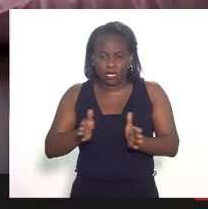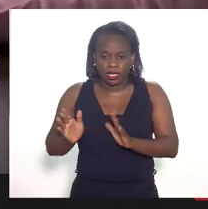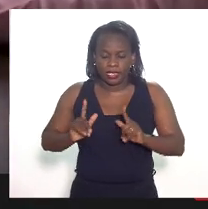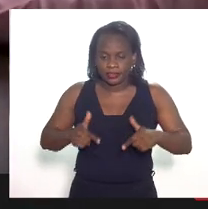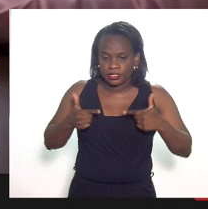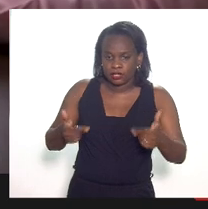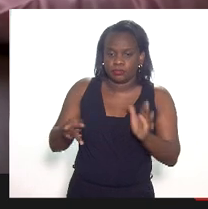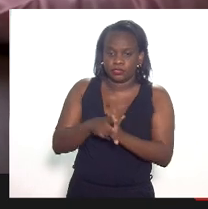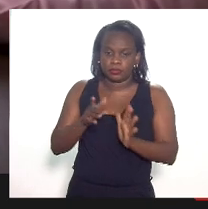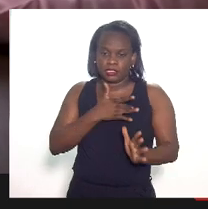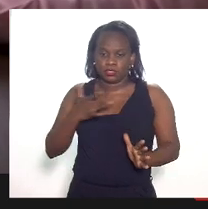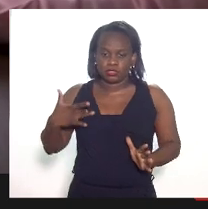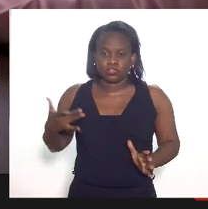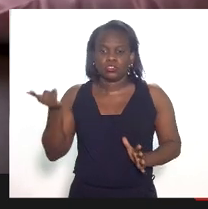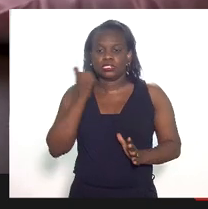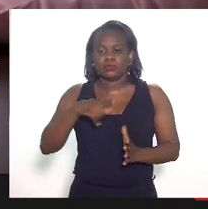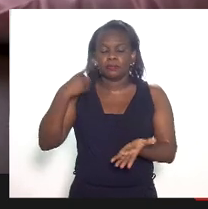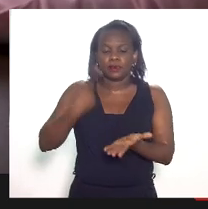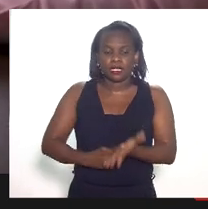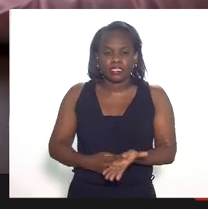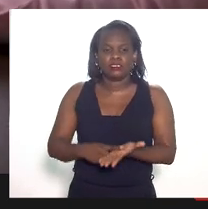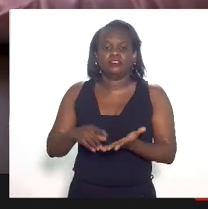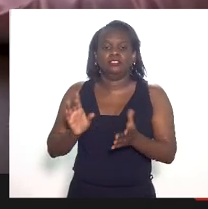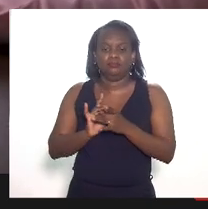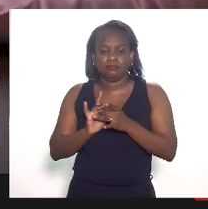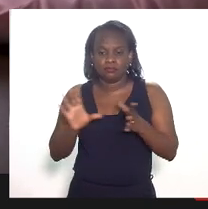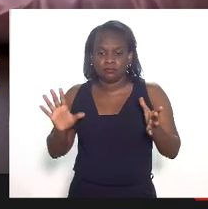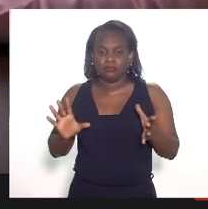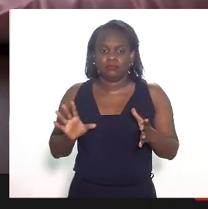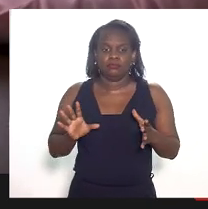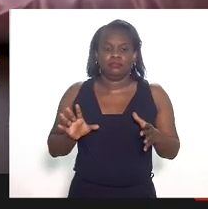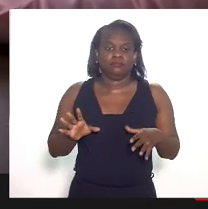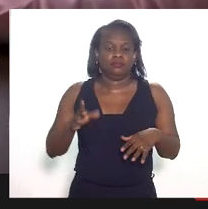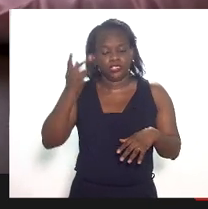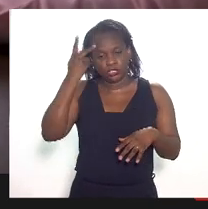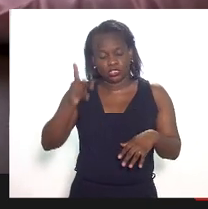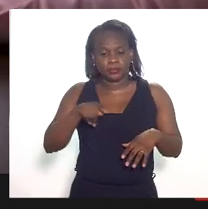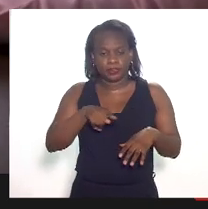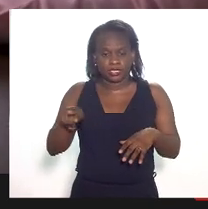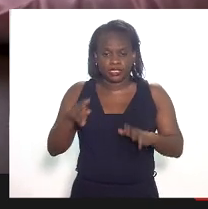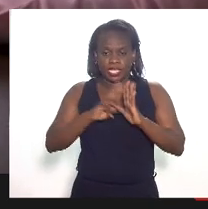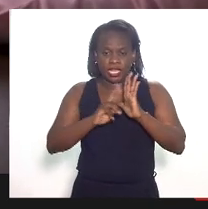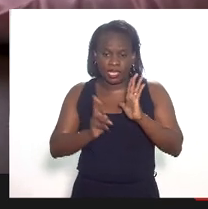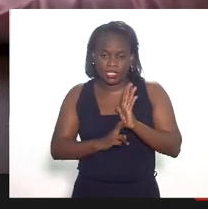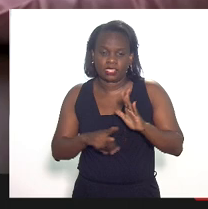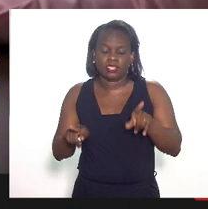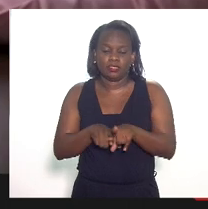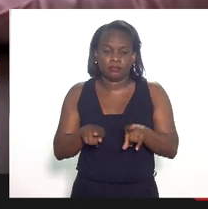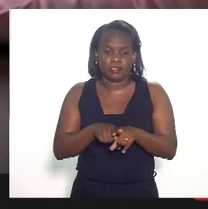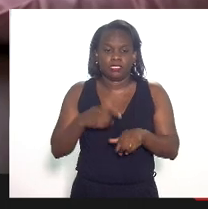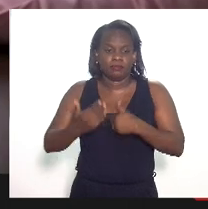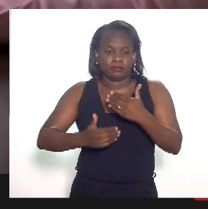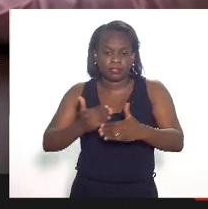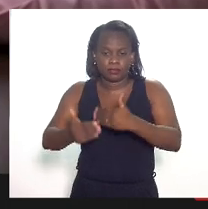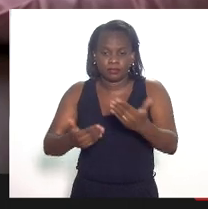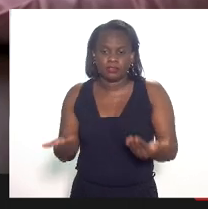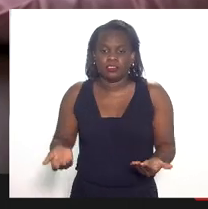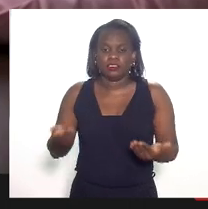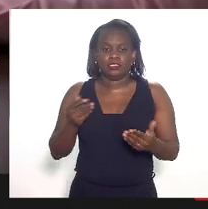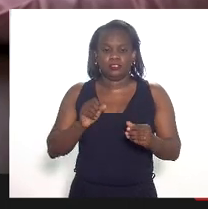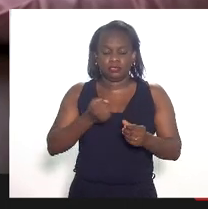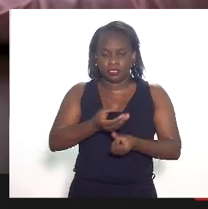ações de saúde. A gente conseguiu pactuar uma deliberação sobre essas regras e sobre esse processo